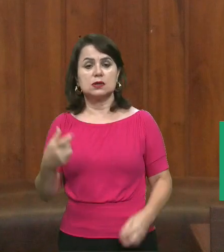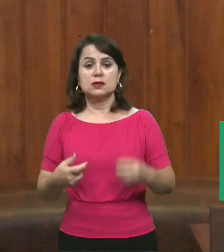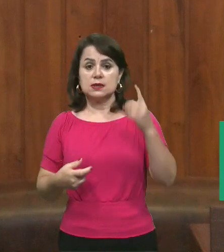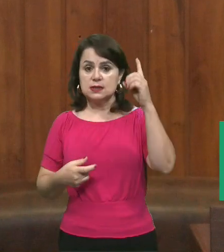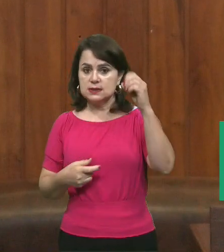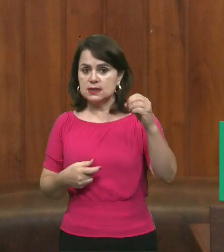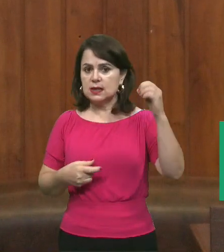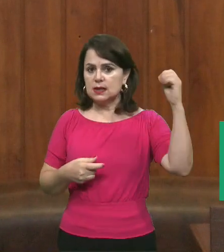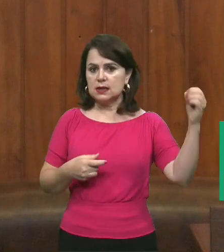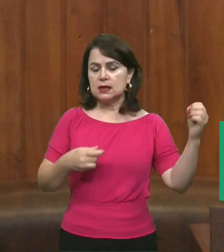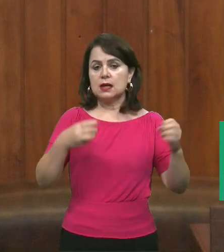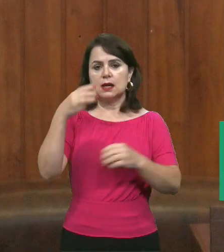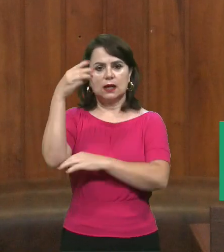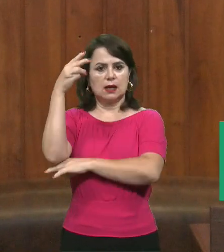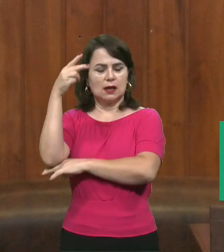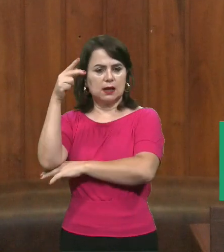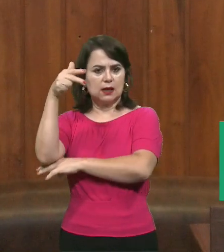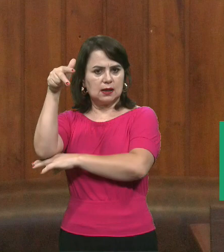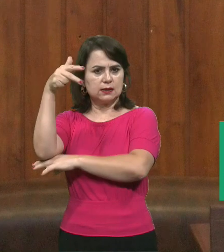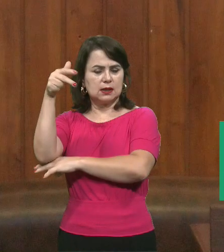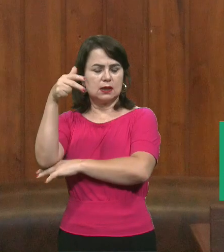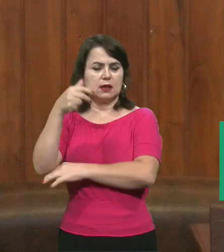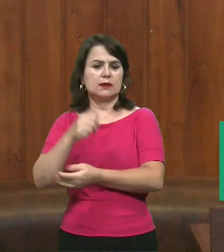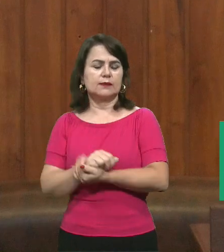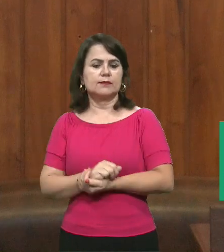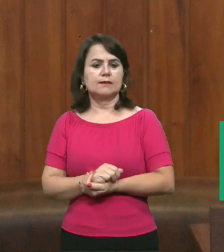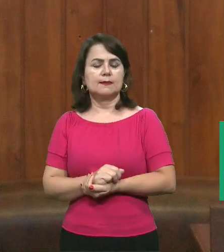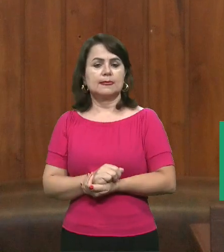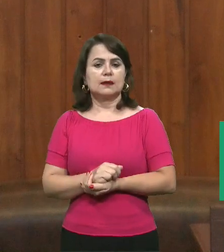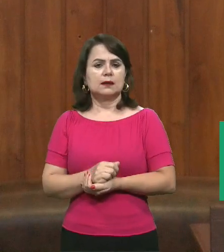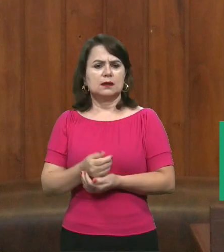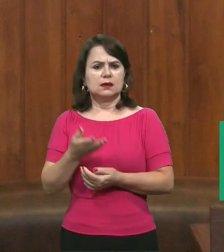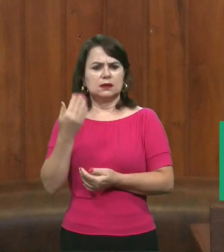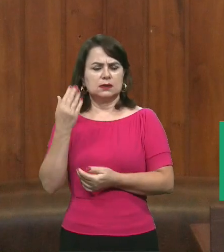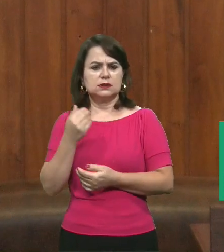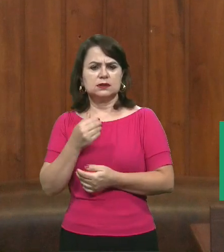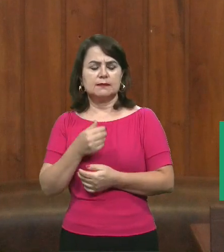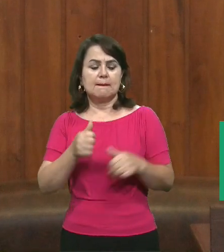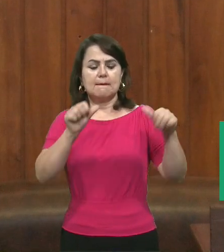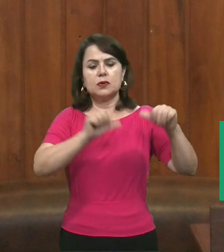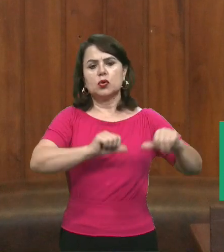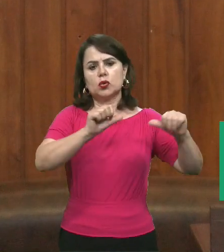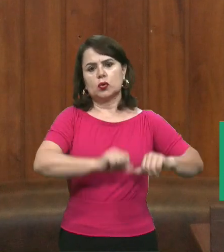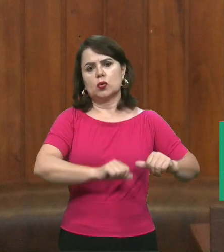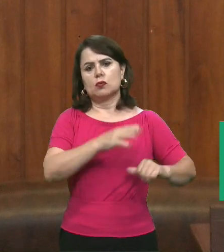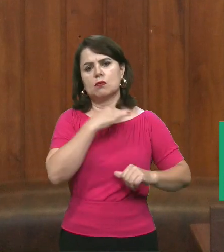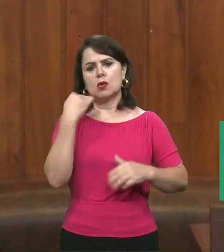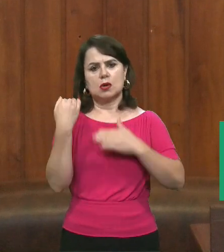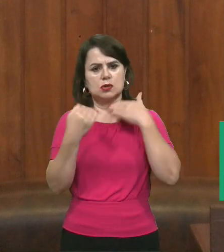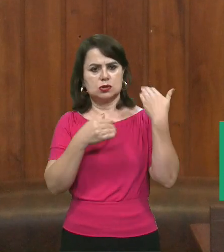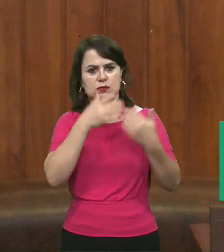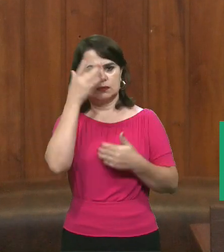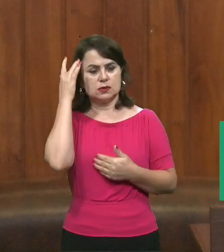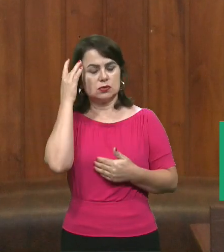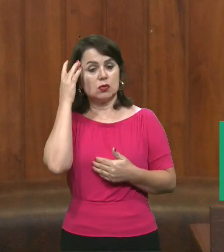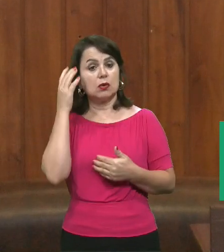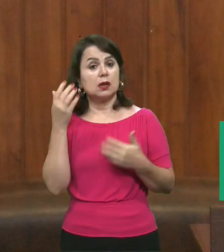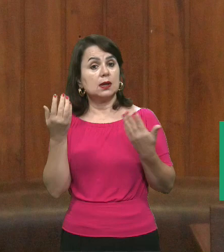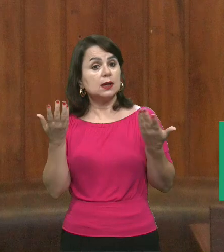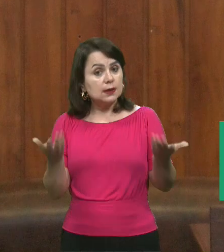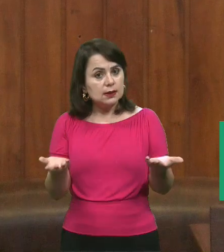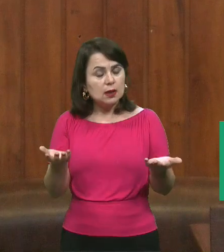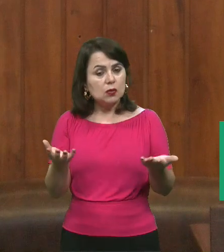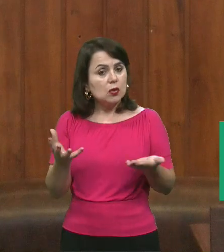com radares, tivemos 35 mortes. 6 mortes a mais. Não é salvando vida,